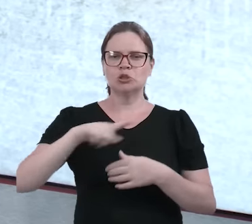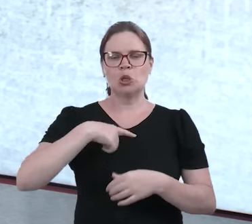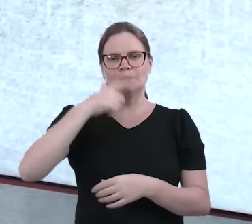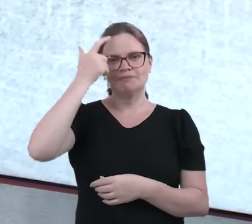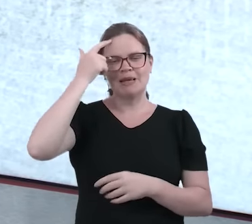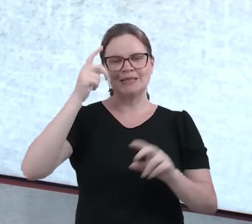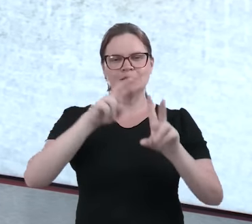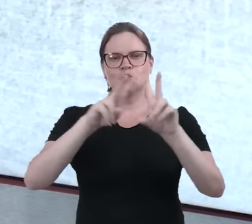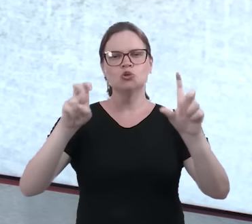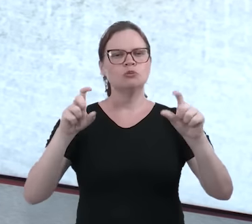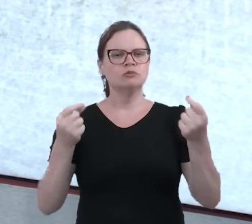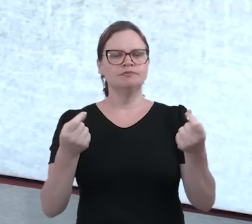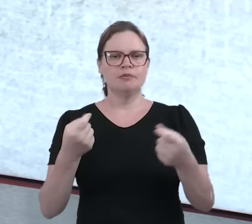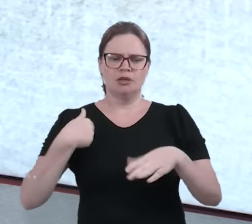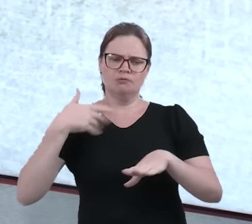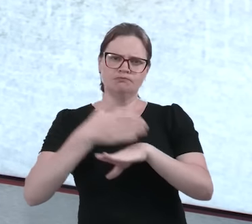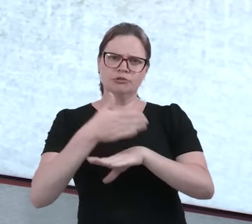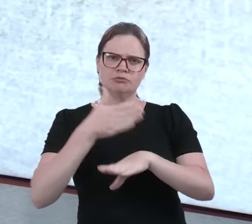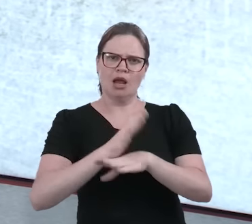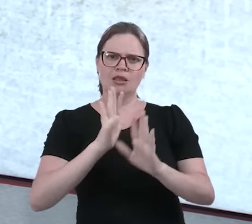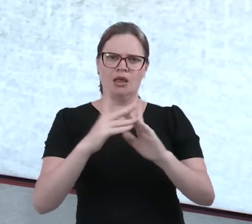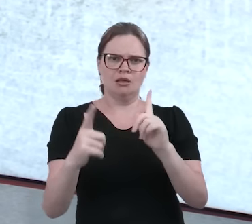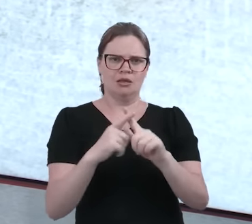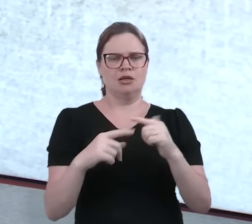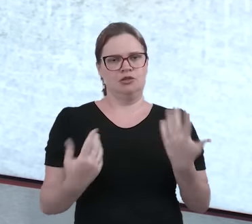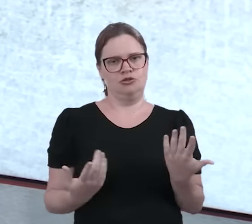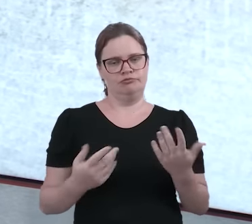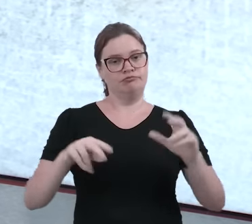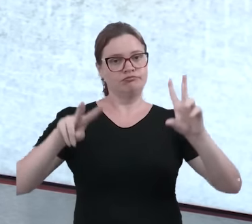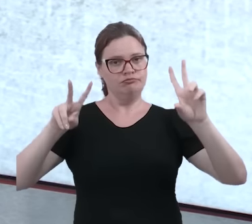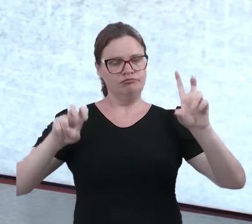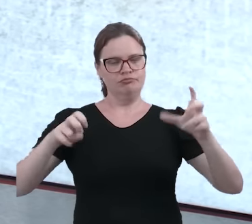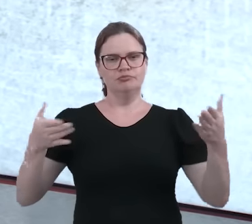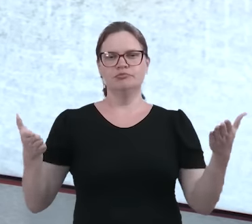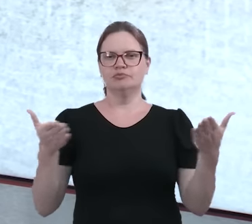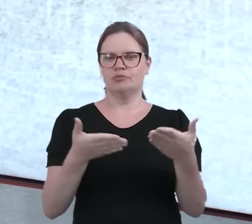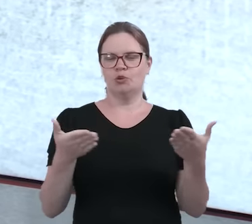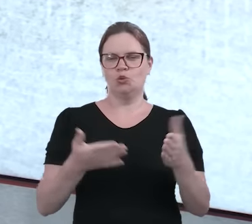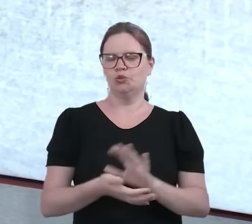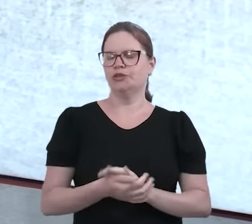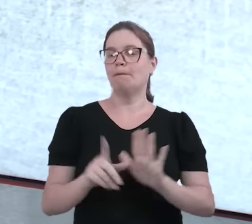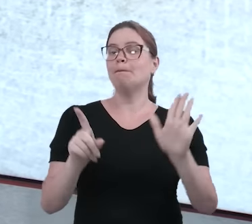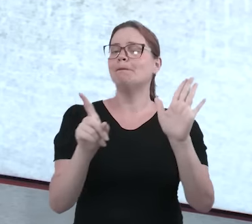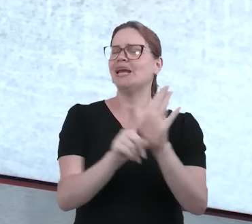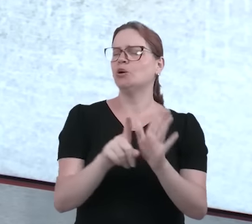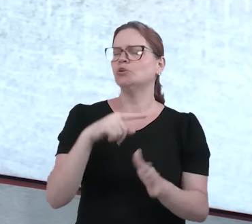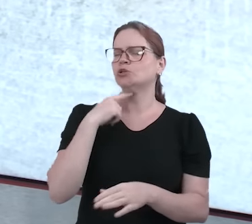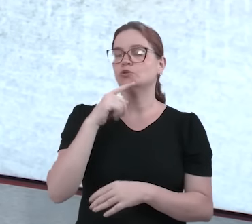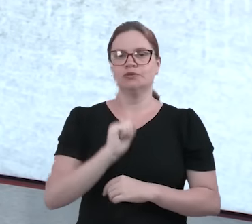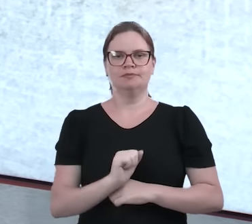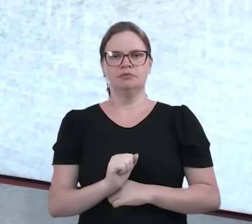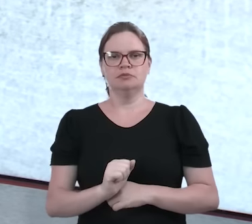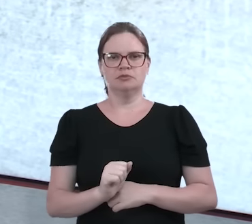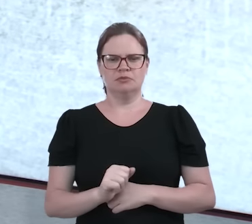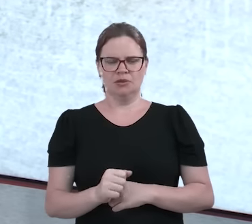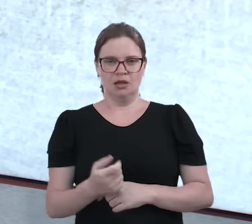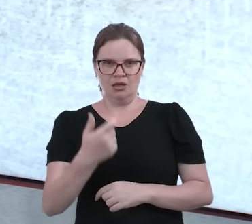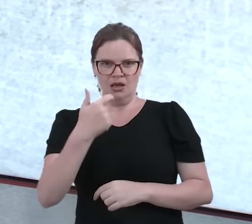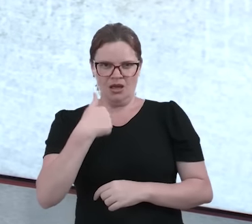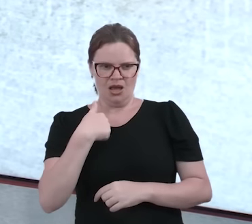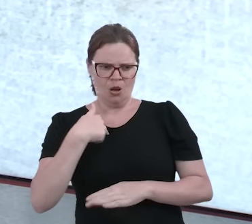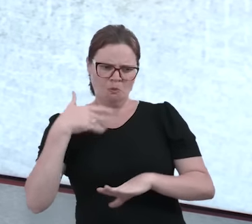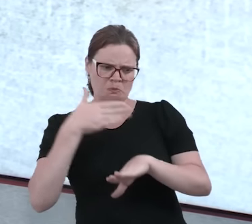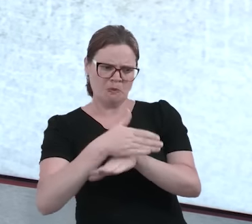frequentar igreja. Então, o nosso tema hoje é a seguinte pergunta: por que eu preciso frequentar